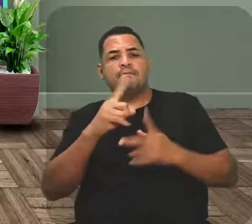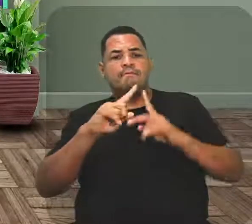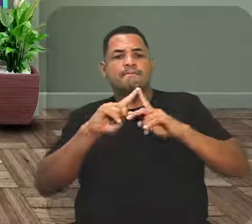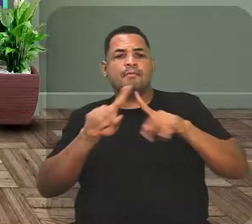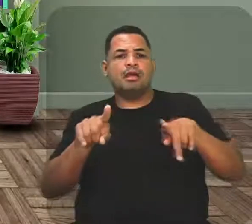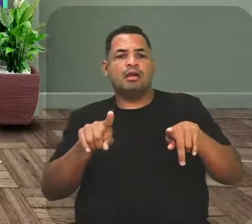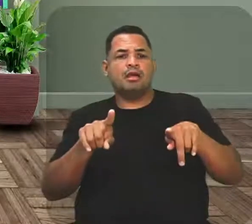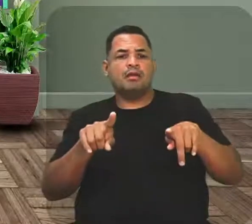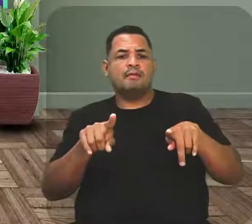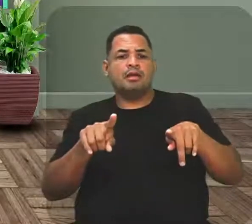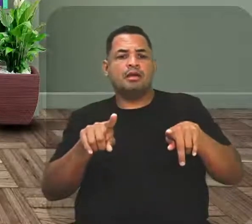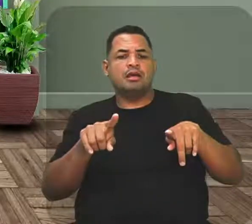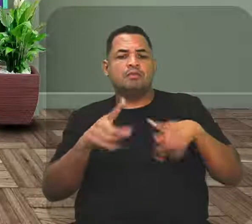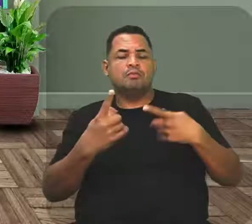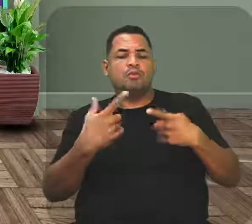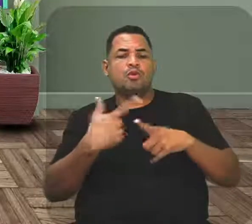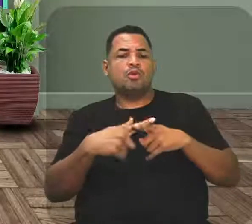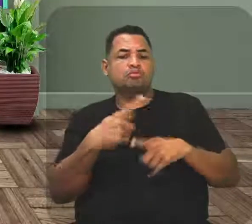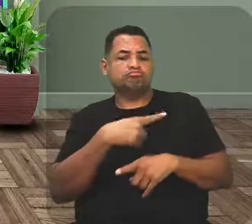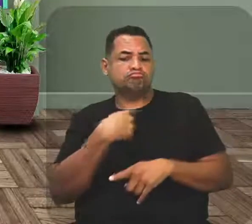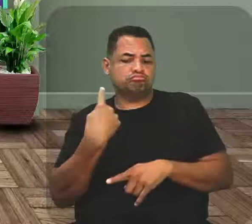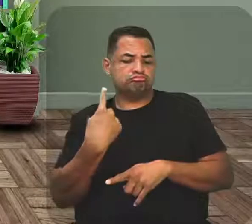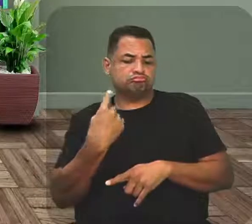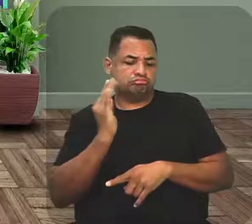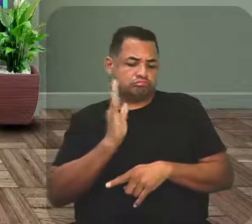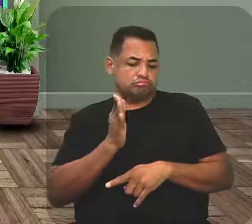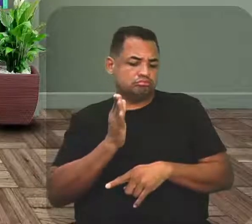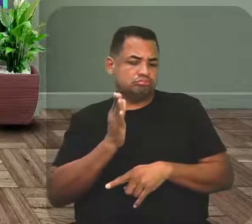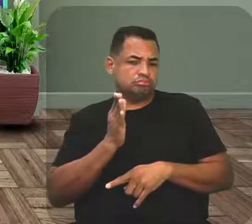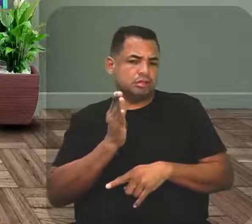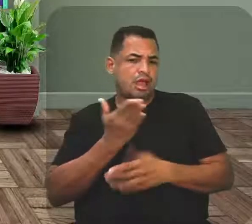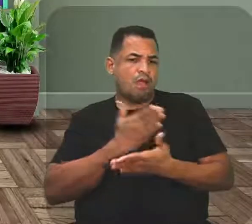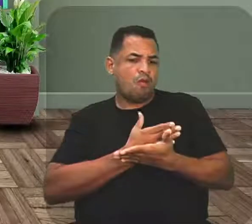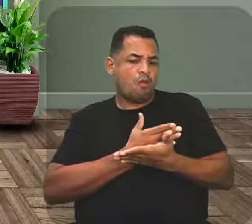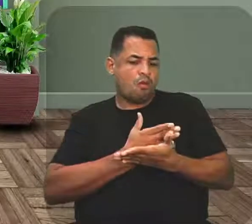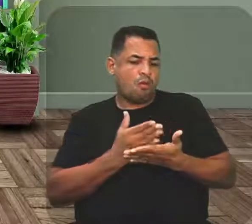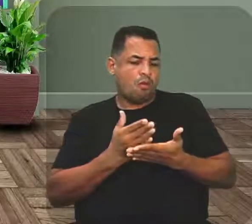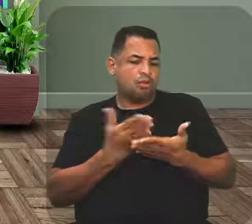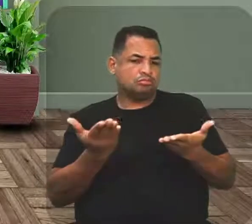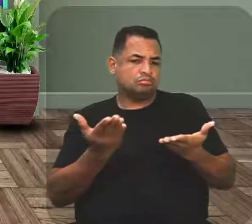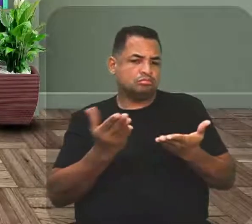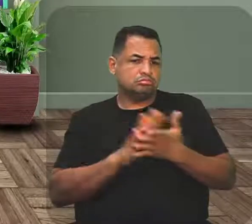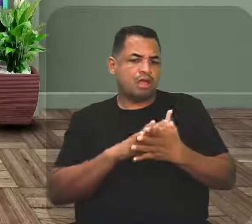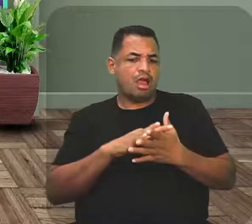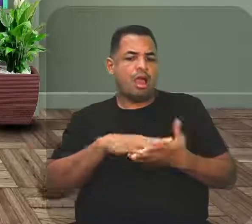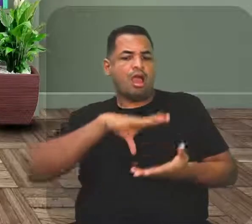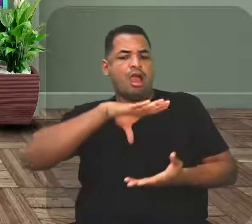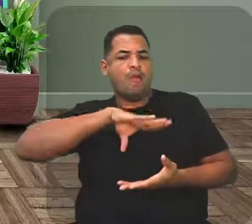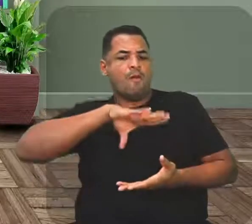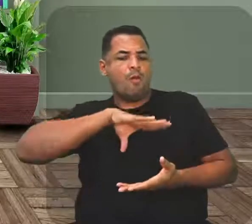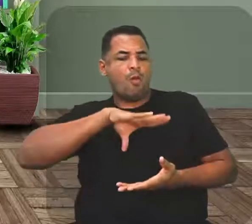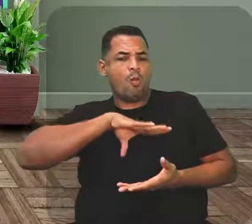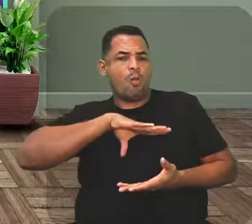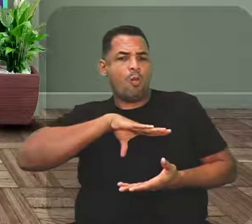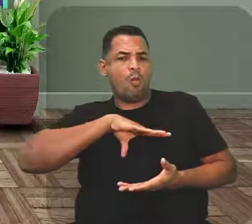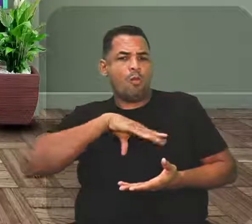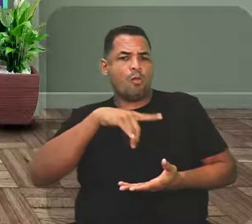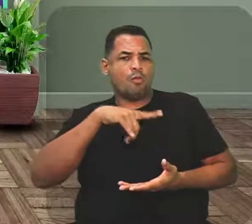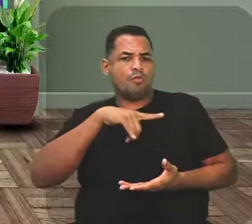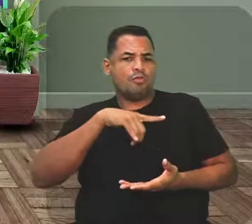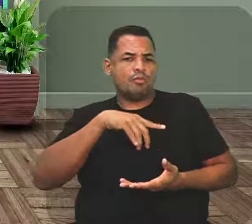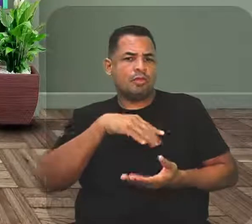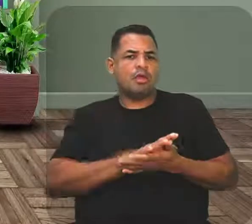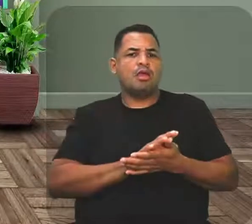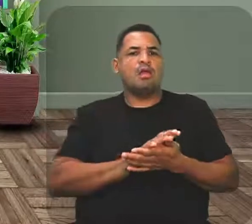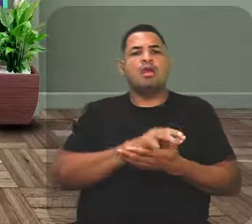temos aí uma sequência, né, em que nós partimos do princípio de que a língua portuguesa traz aí, nós temos o